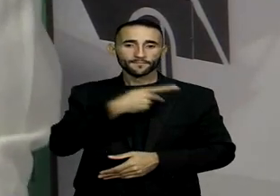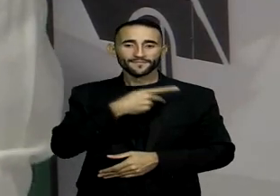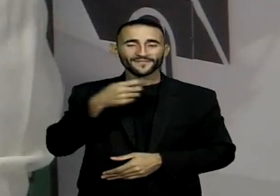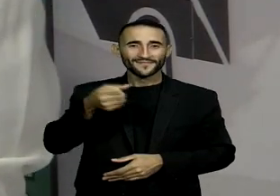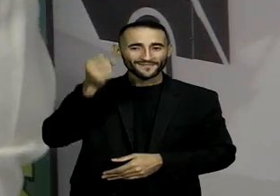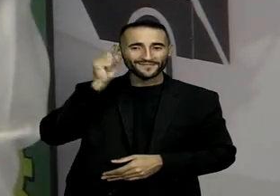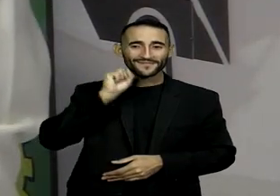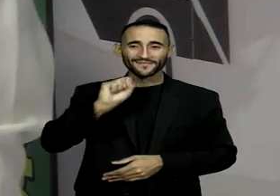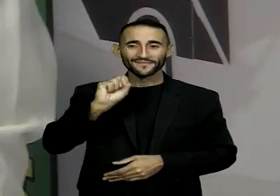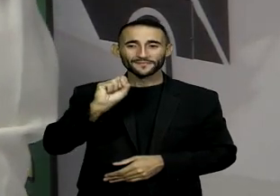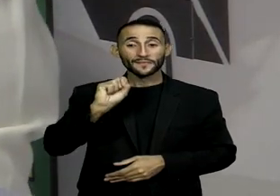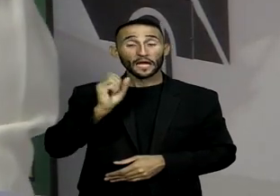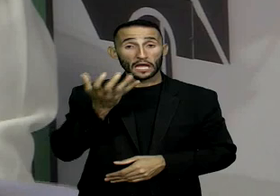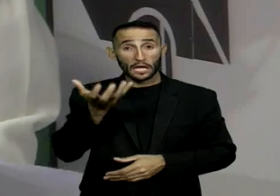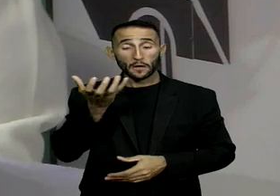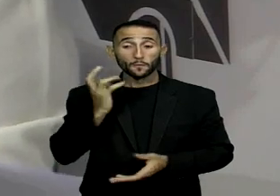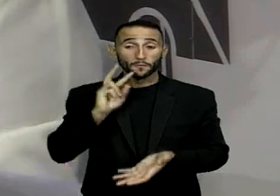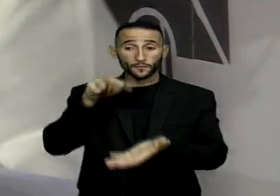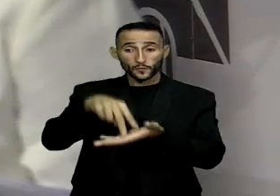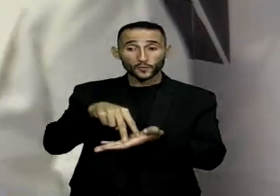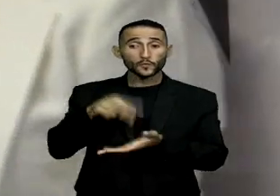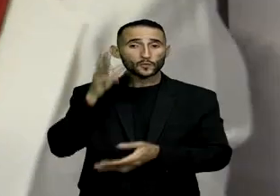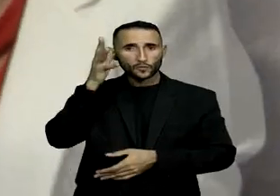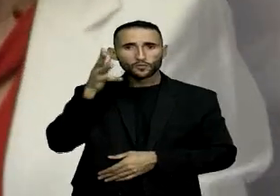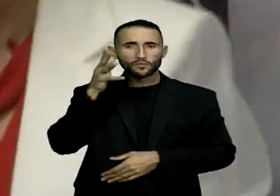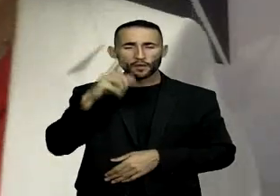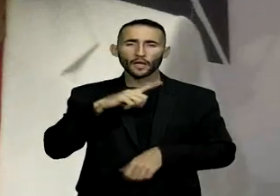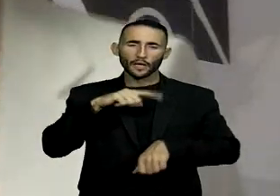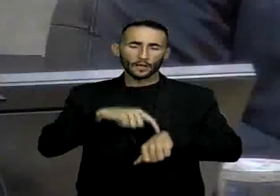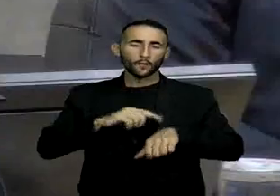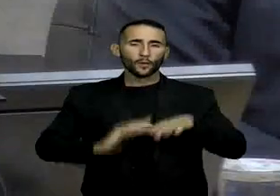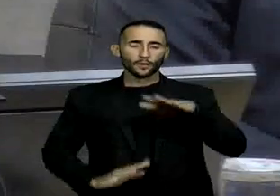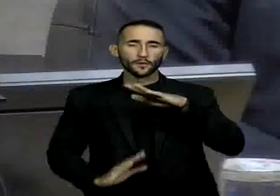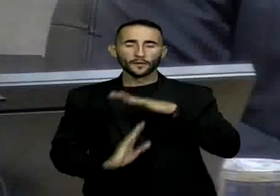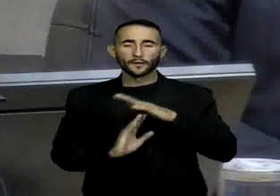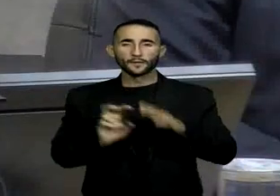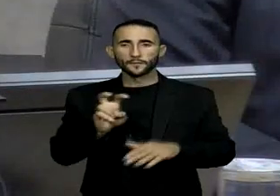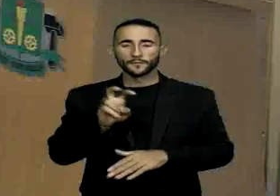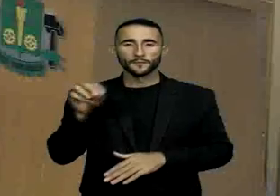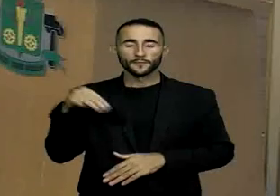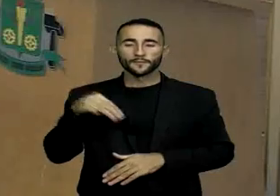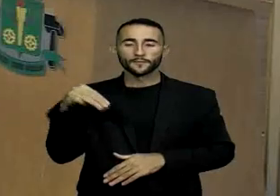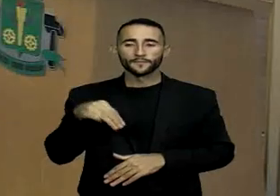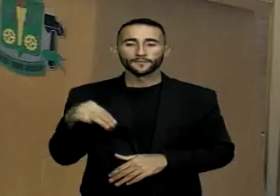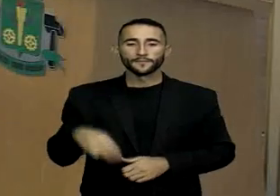Cristiane Selegato. Para discutir. Para discutir, Vossa Excelência dispõe de 5 minutos.